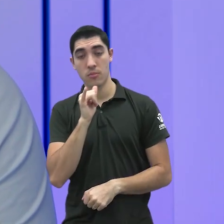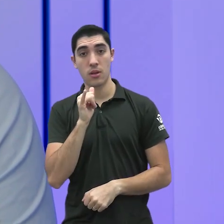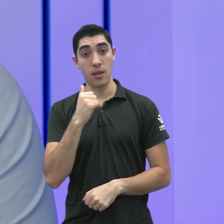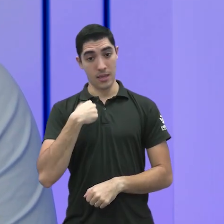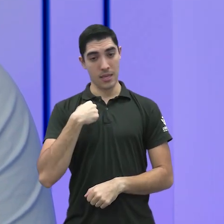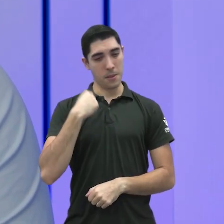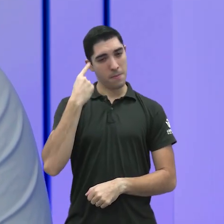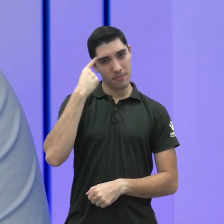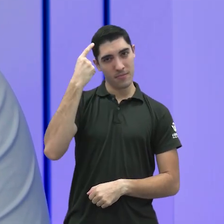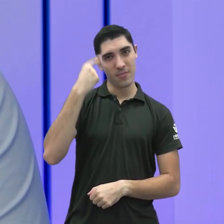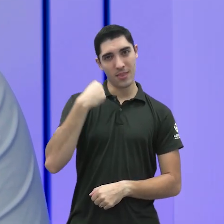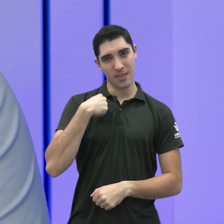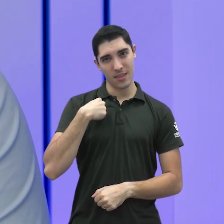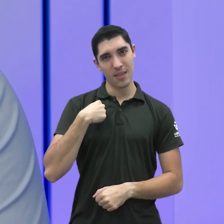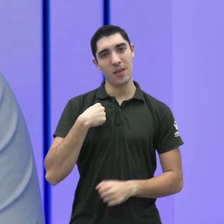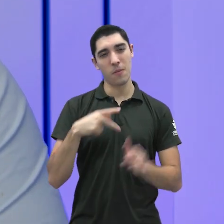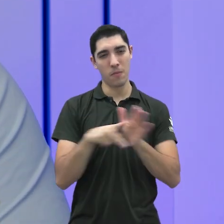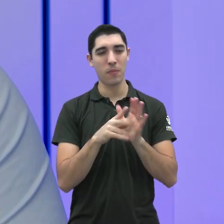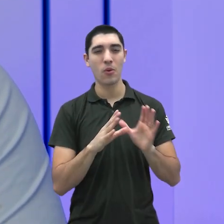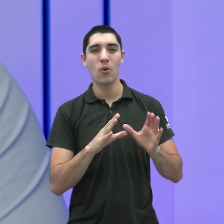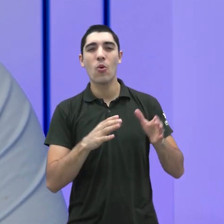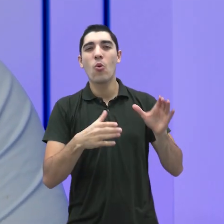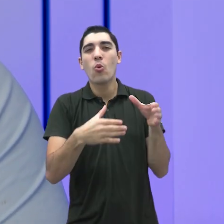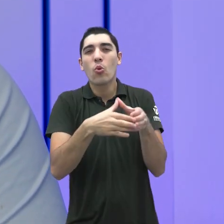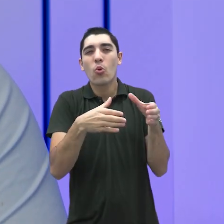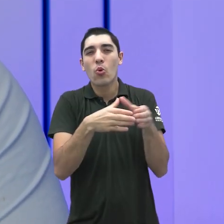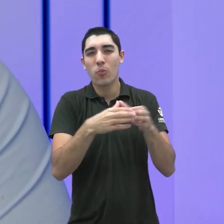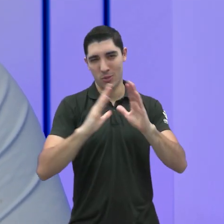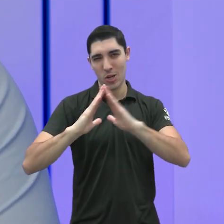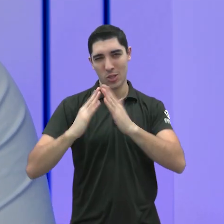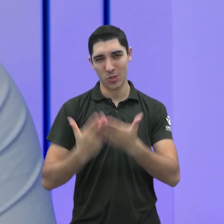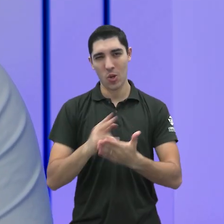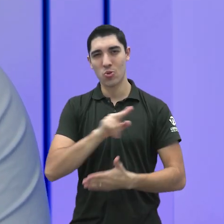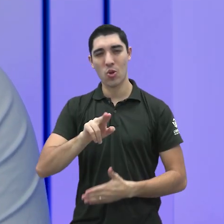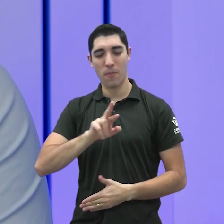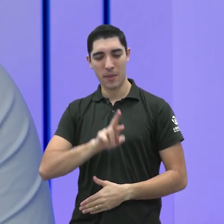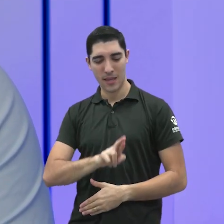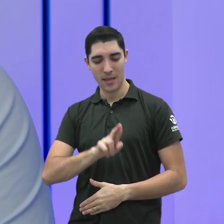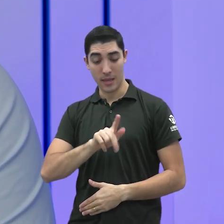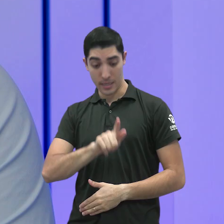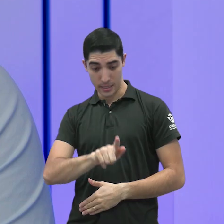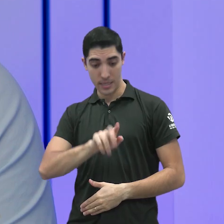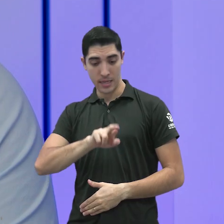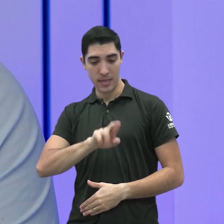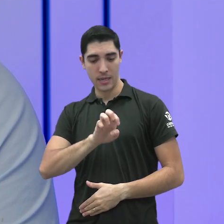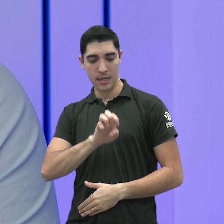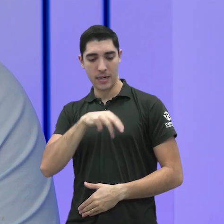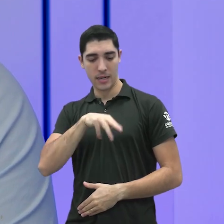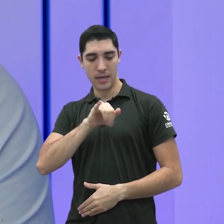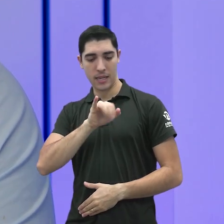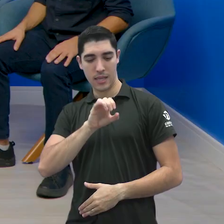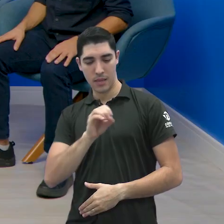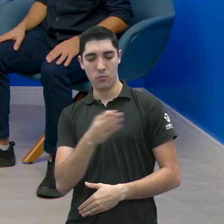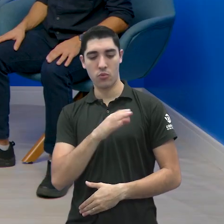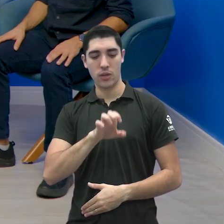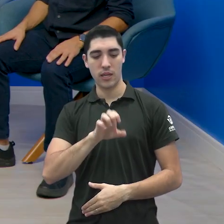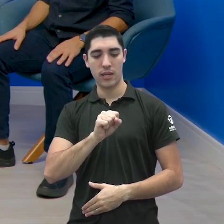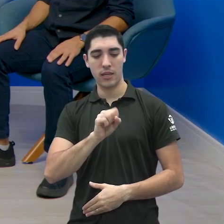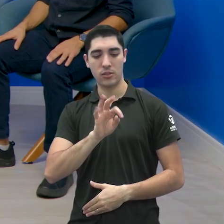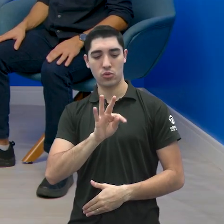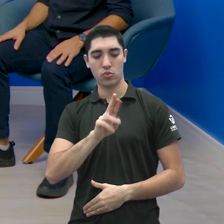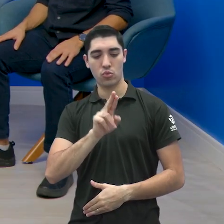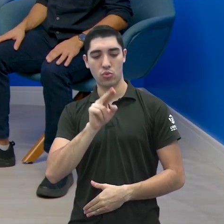escolas. Uma maneira, eu falo que eu sou cria dos grêmios estudantis, e é uma forma